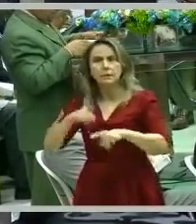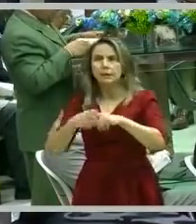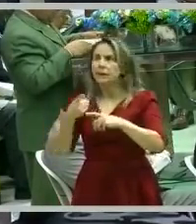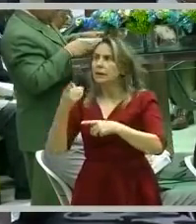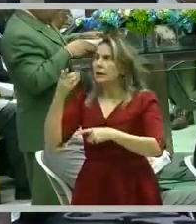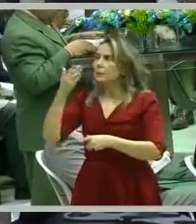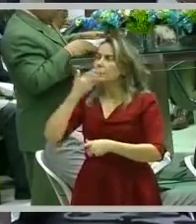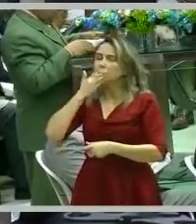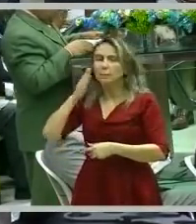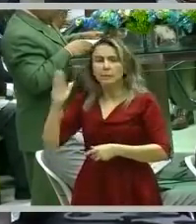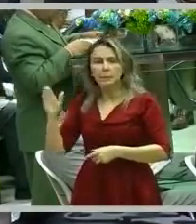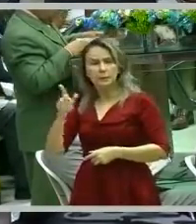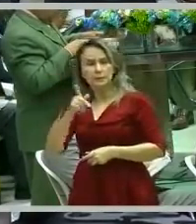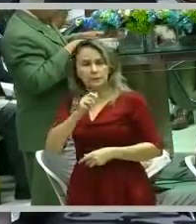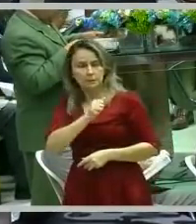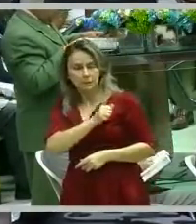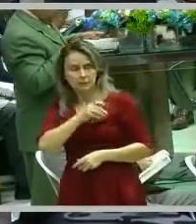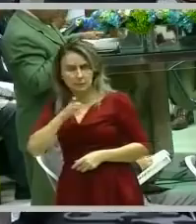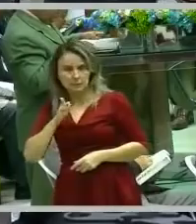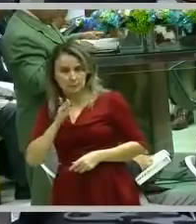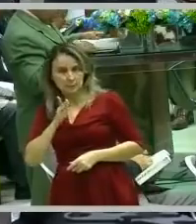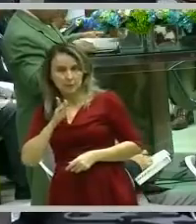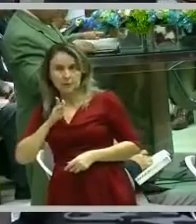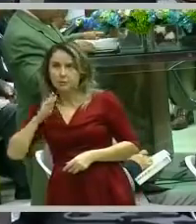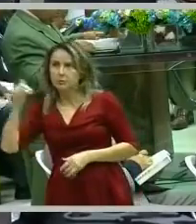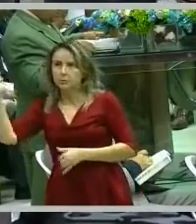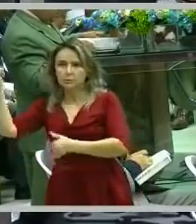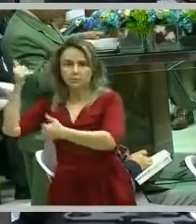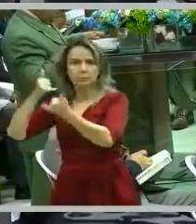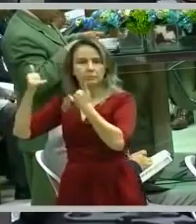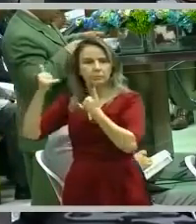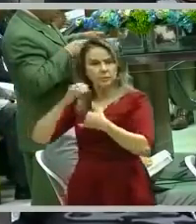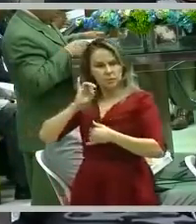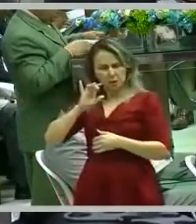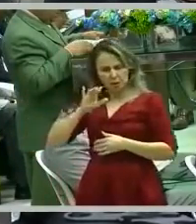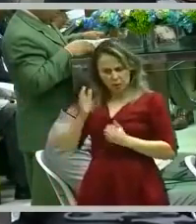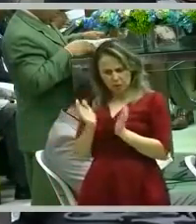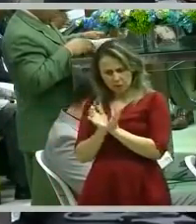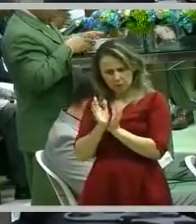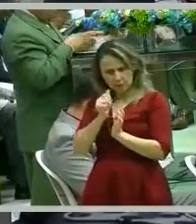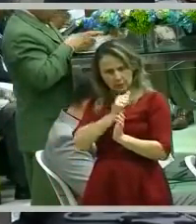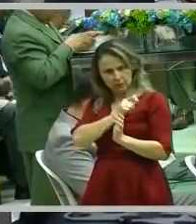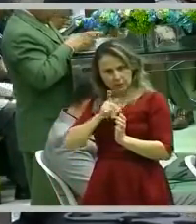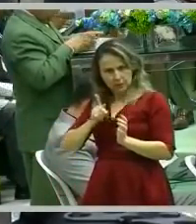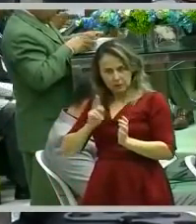apóstolos receberam não era só para eles. Não era só para eles. Atos 2,